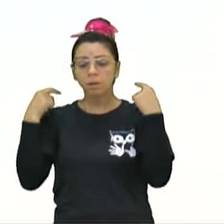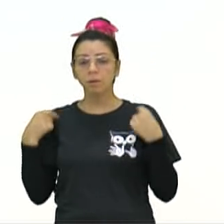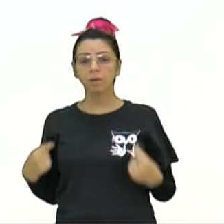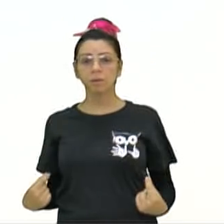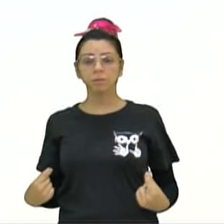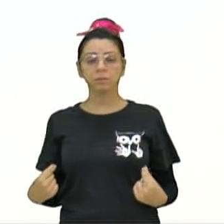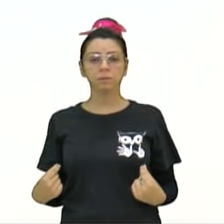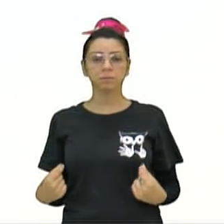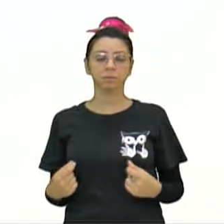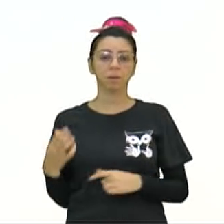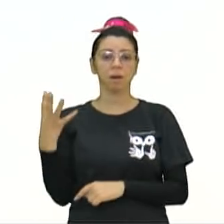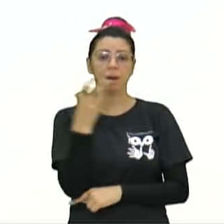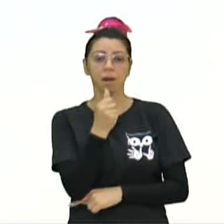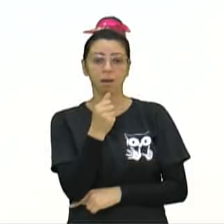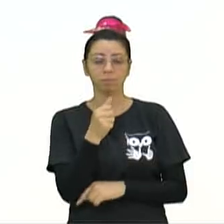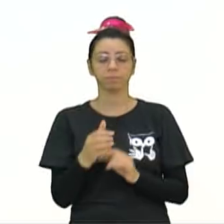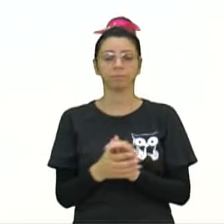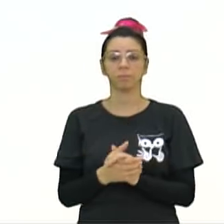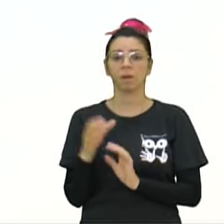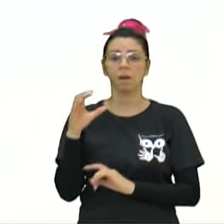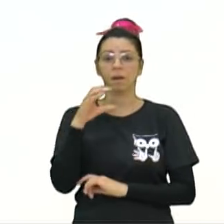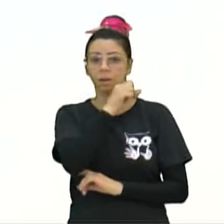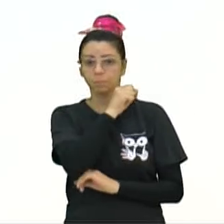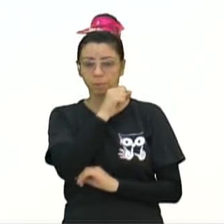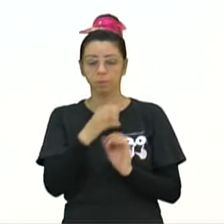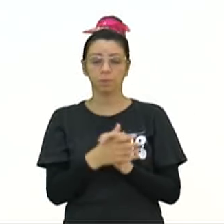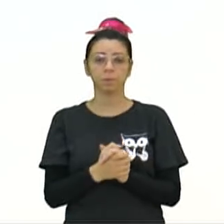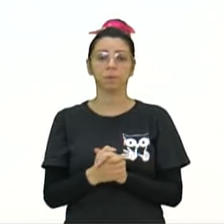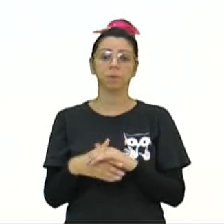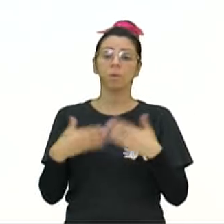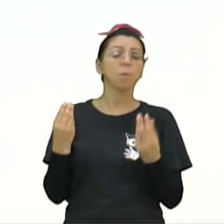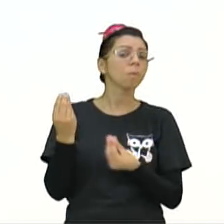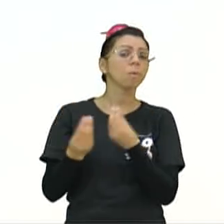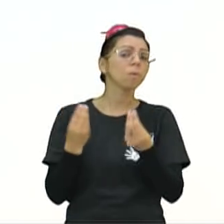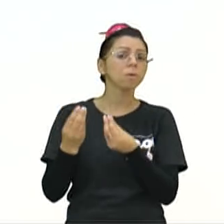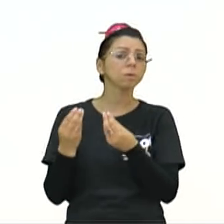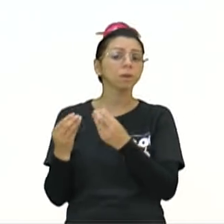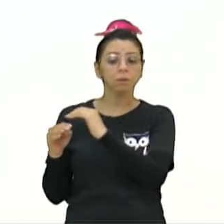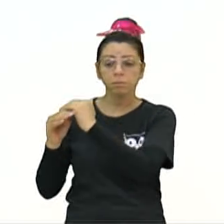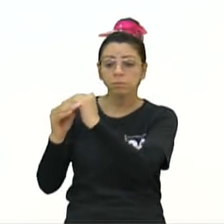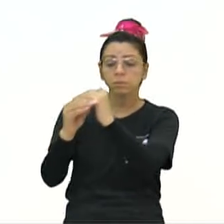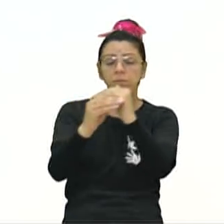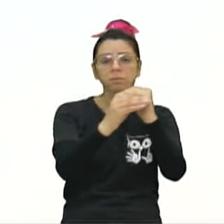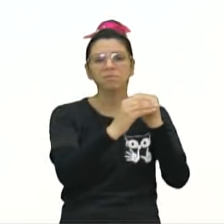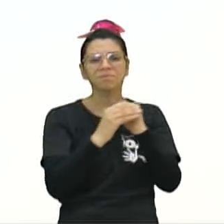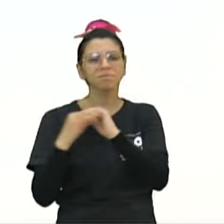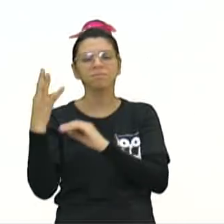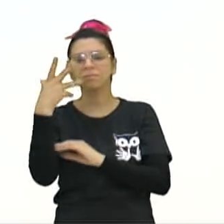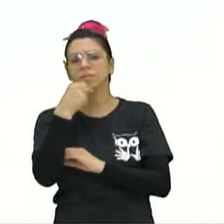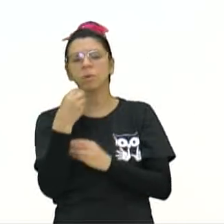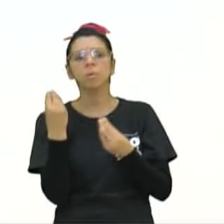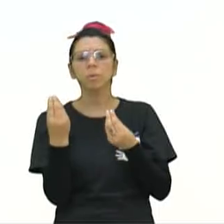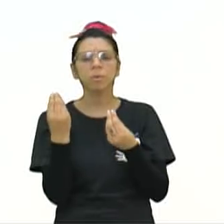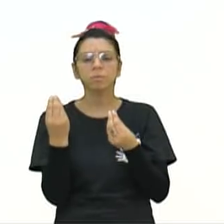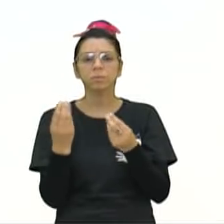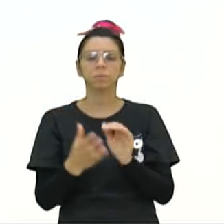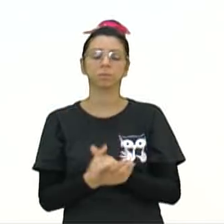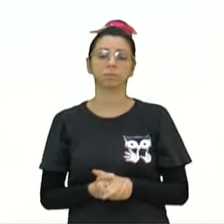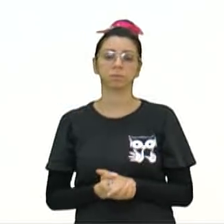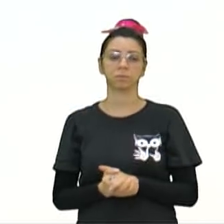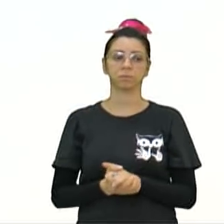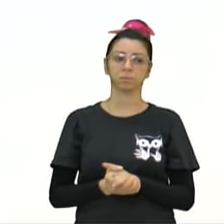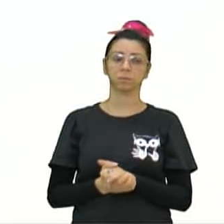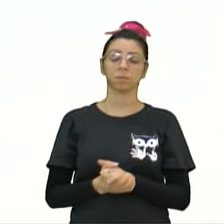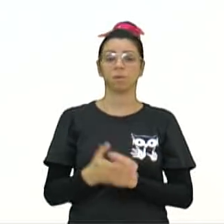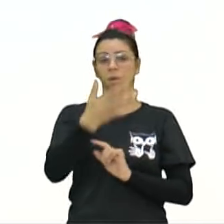Primeira possibilidade, são construções histórica e culturalmente edificadas, construídas? Ou, segunda possibilidade,